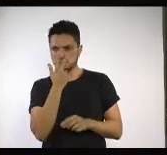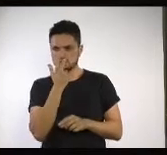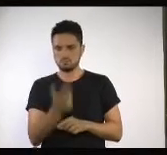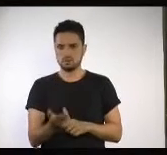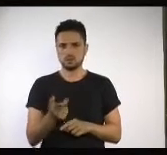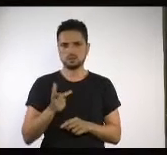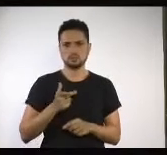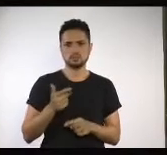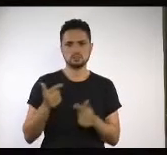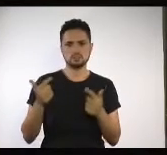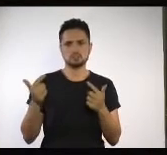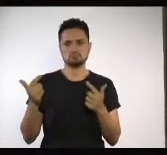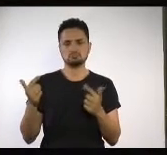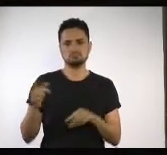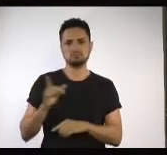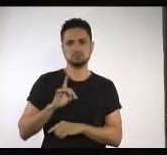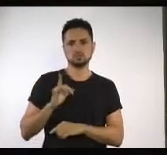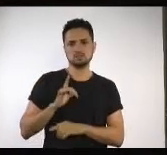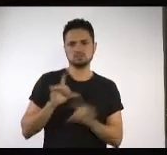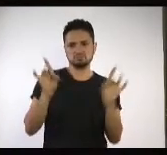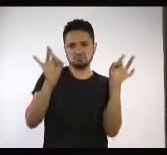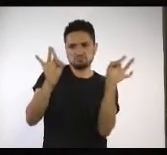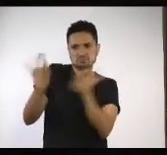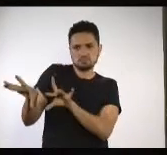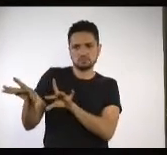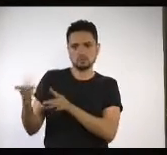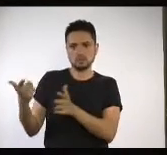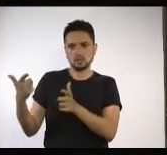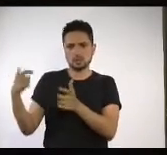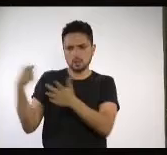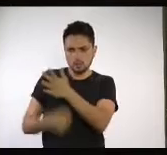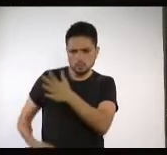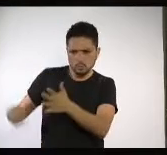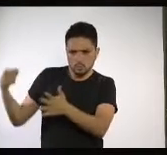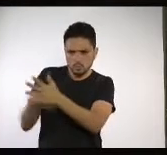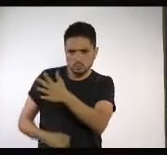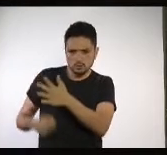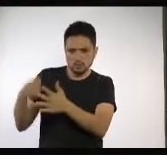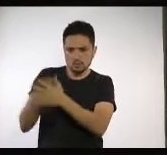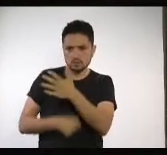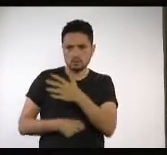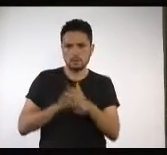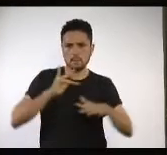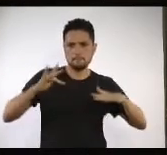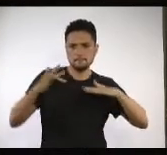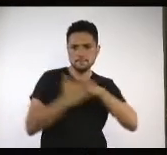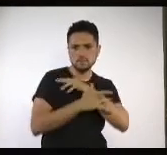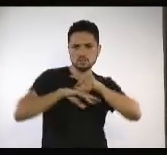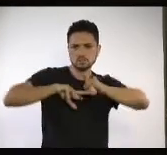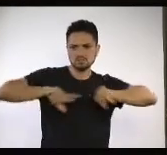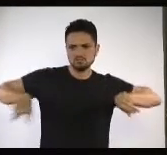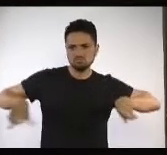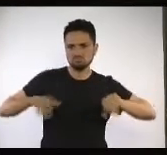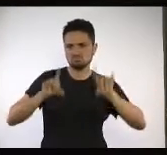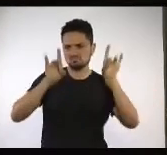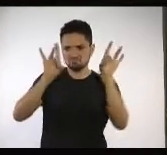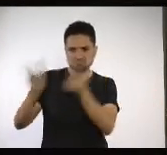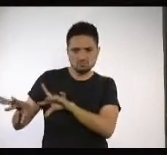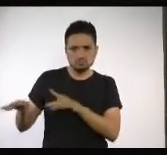descaradamente a cobertura da luta de petroleiras e petroleiros por direitos, por soberania, pela proteção e